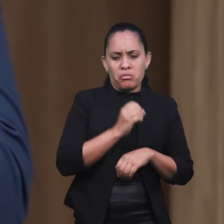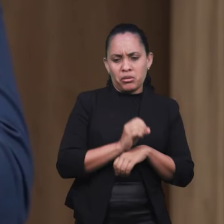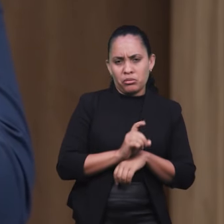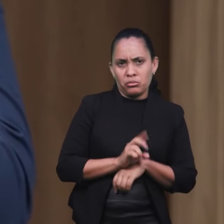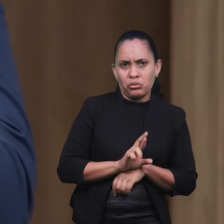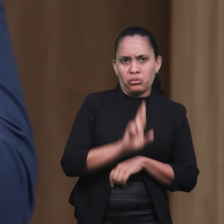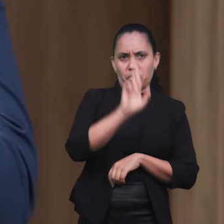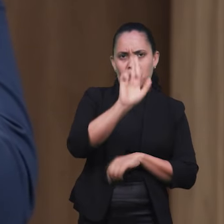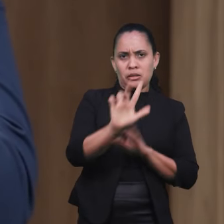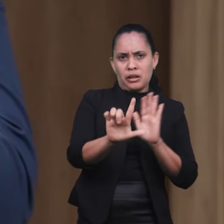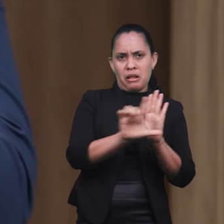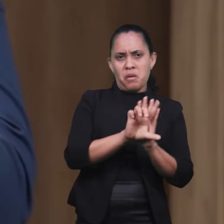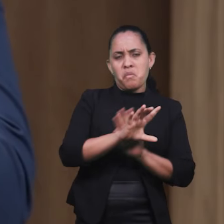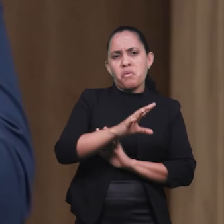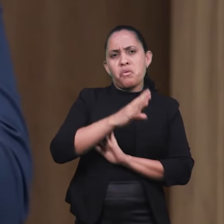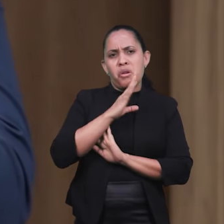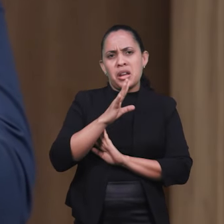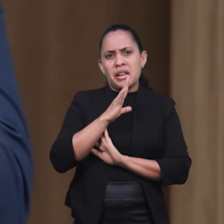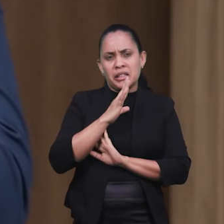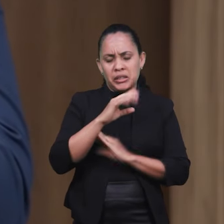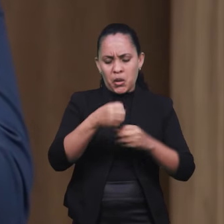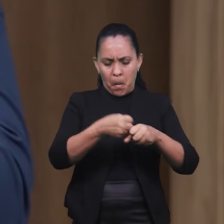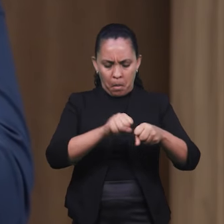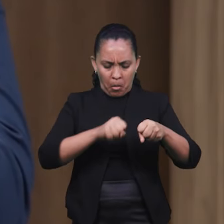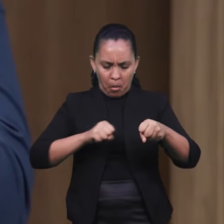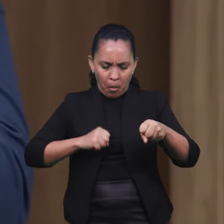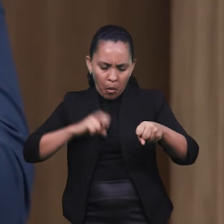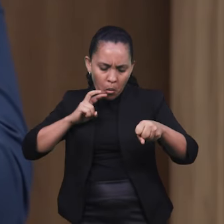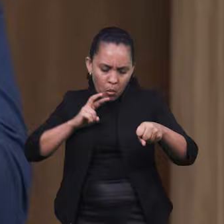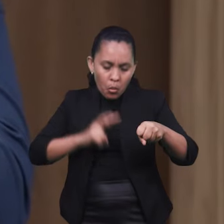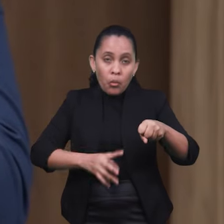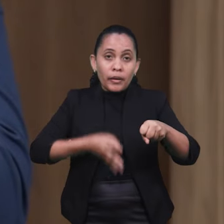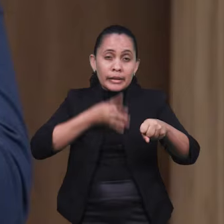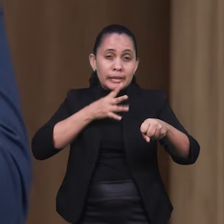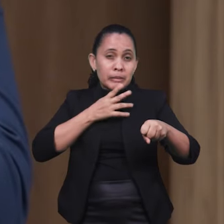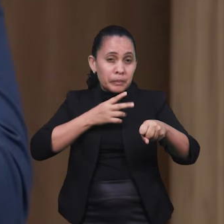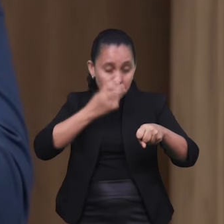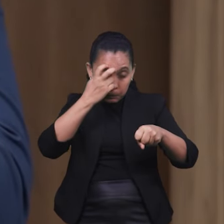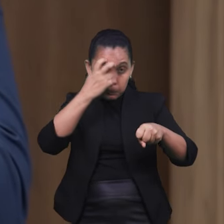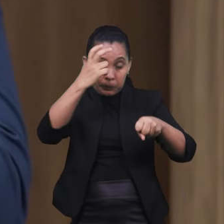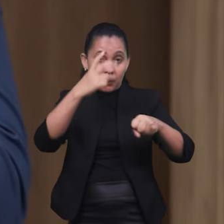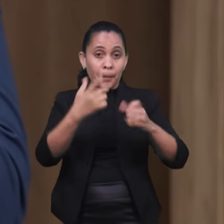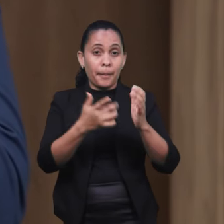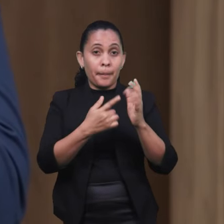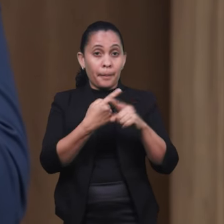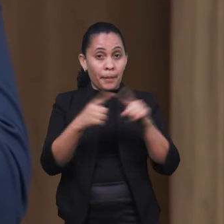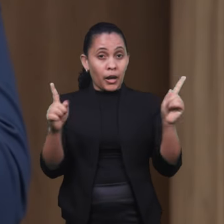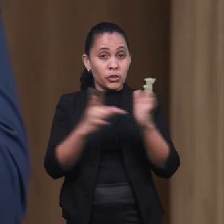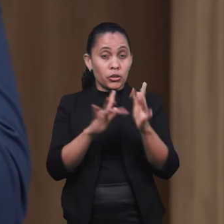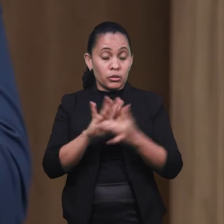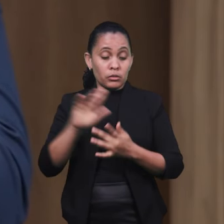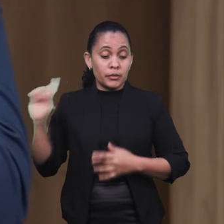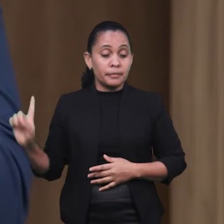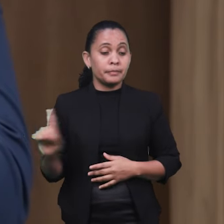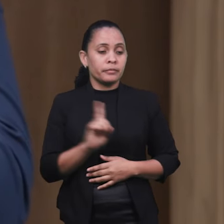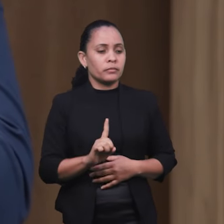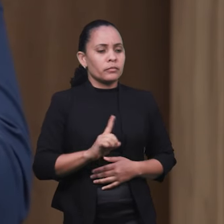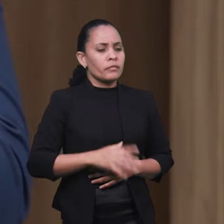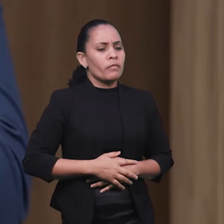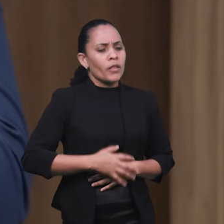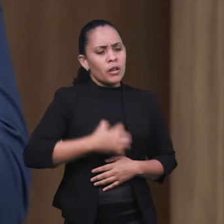doutores da lei, né, com ensinadores da lei, ele trata com eles de maneira áspera até, né, quando